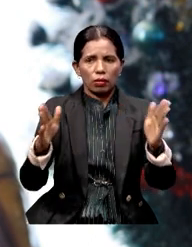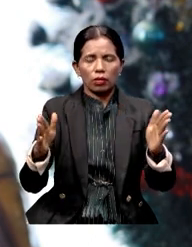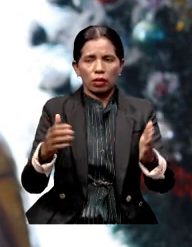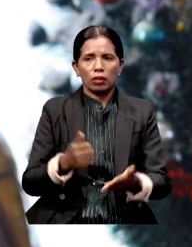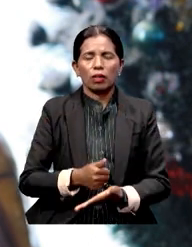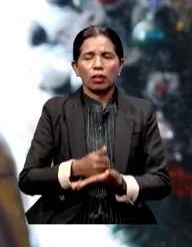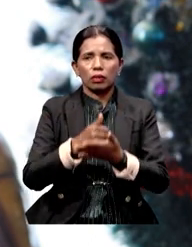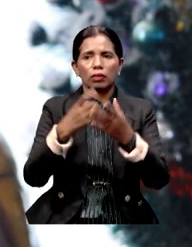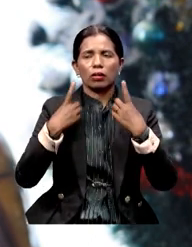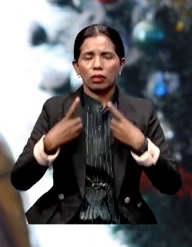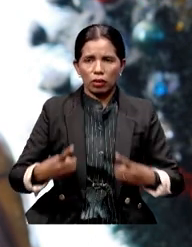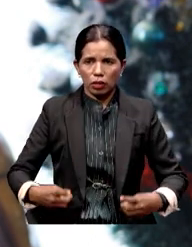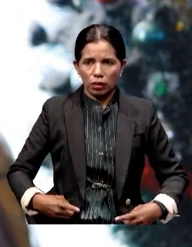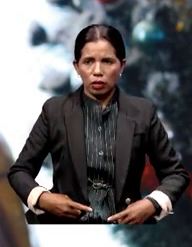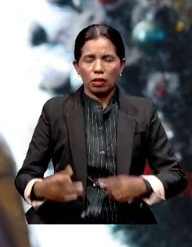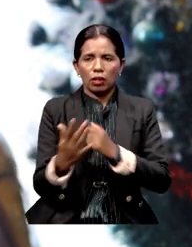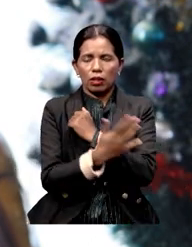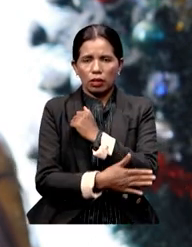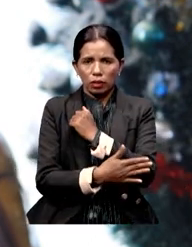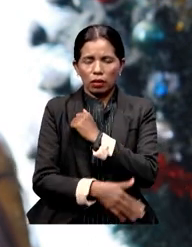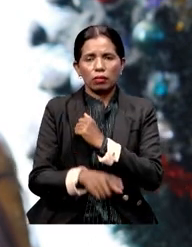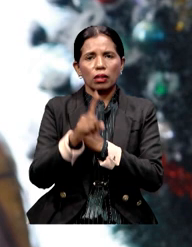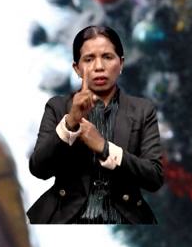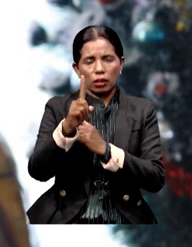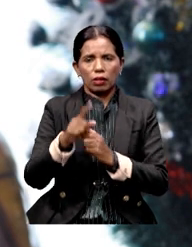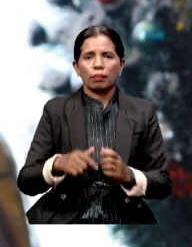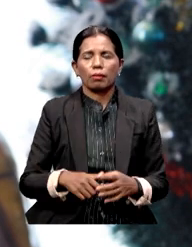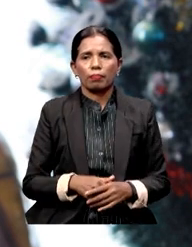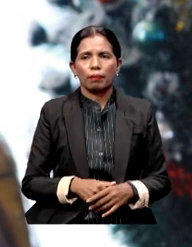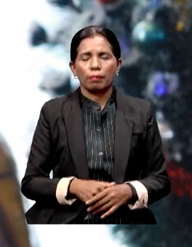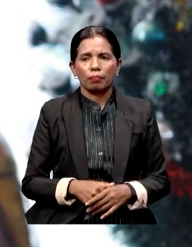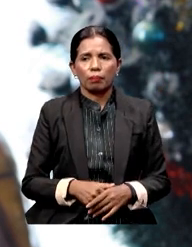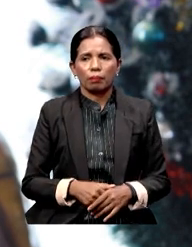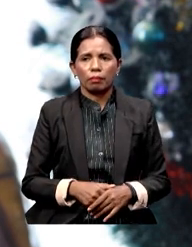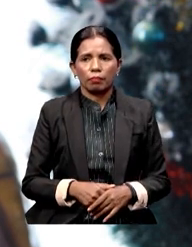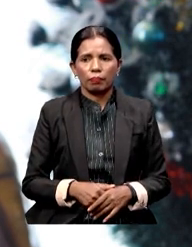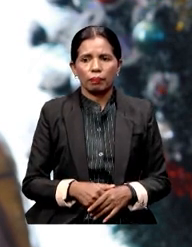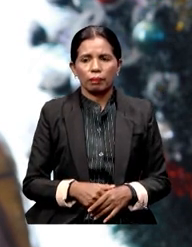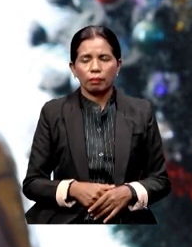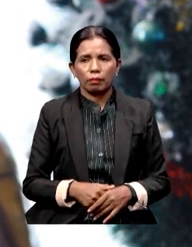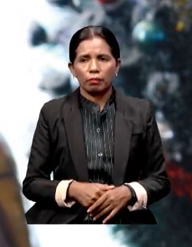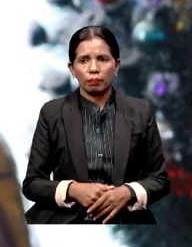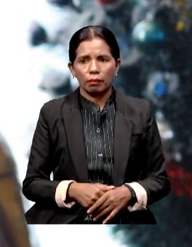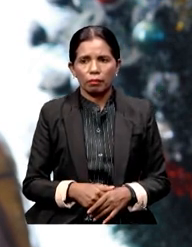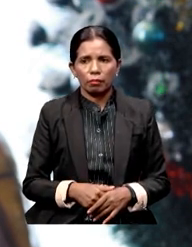as dignidade rai ida ninian. E